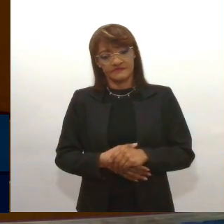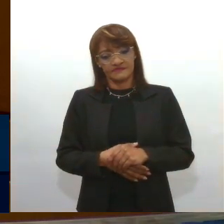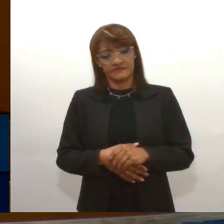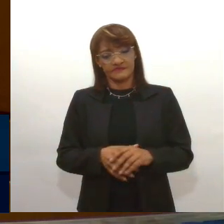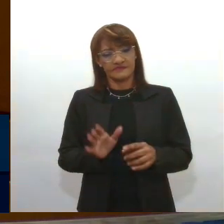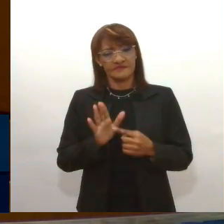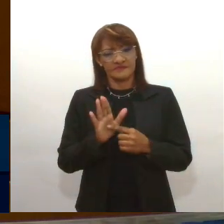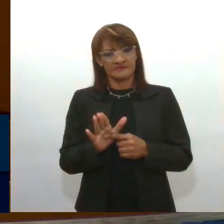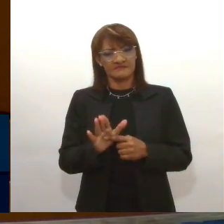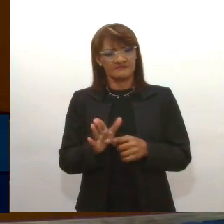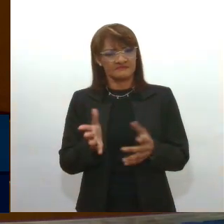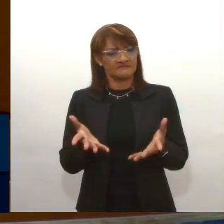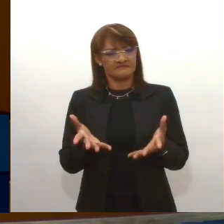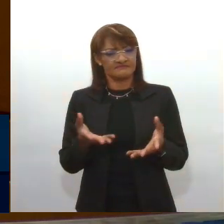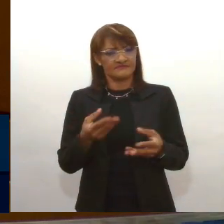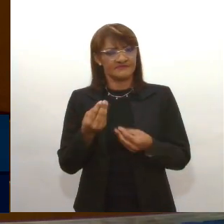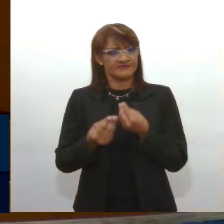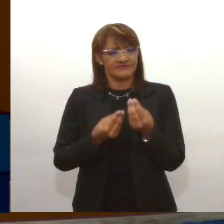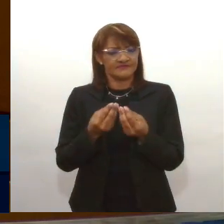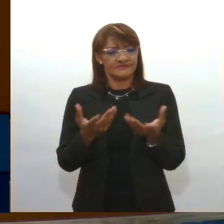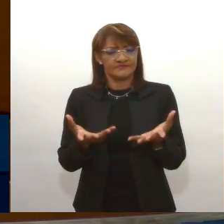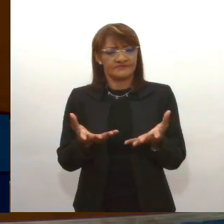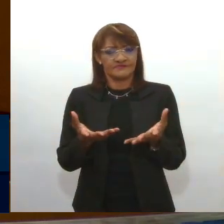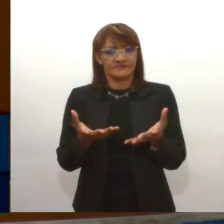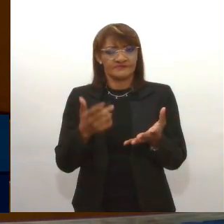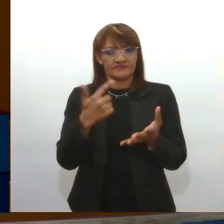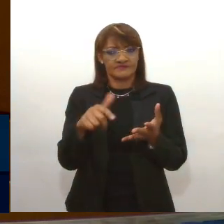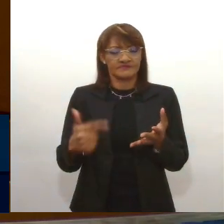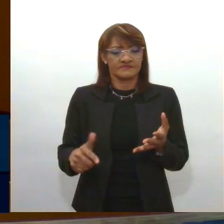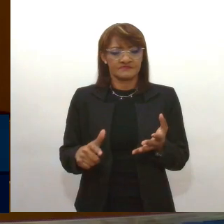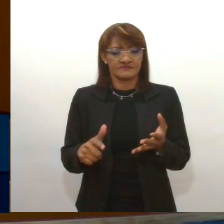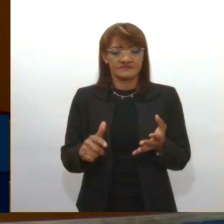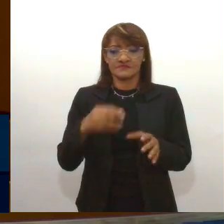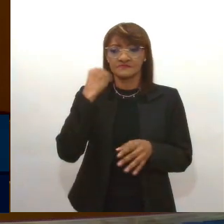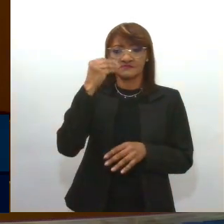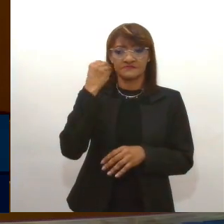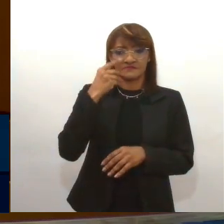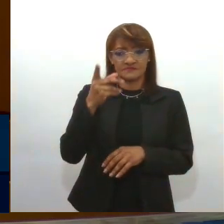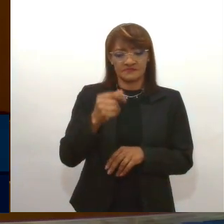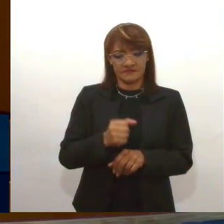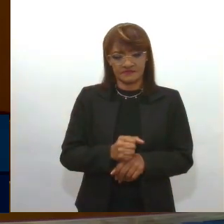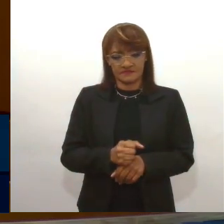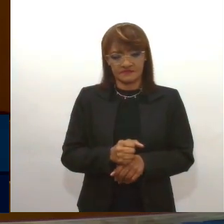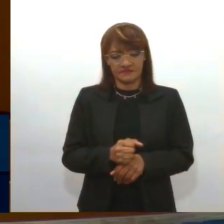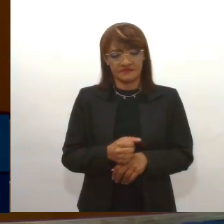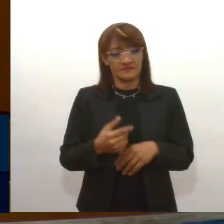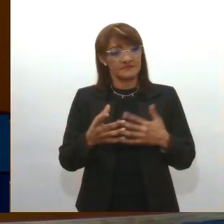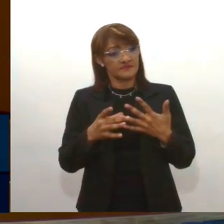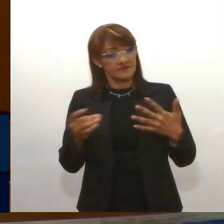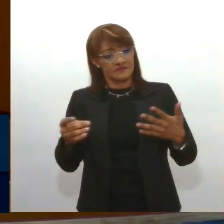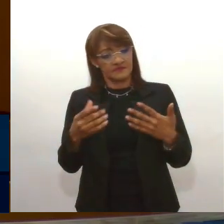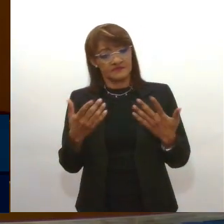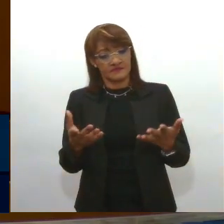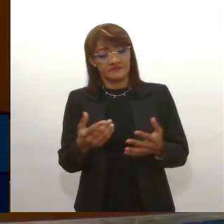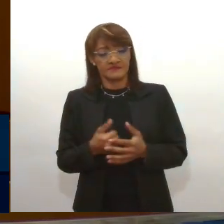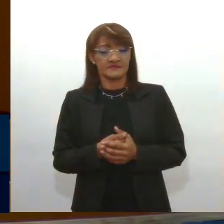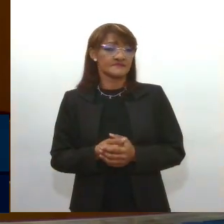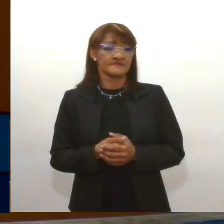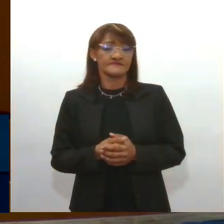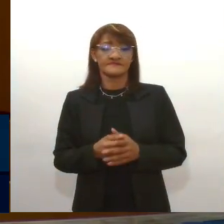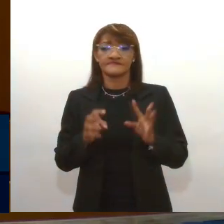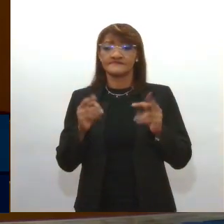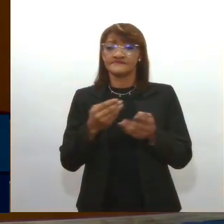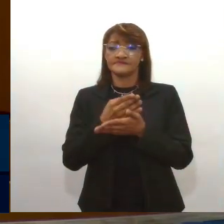certo tiro no escuro por fim quero ressaltar senhor presidente senhoras e senhores deputados e destacar